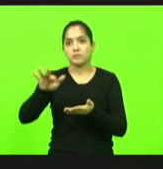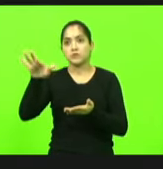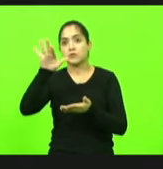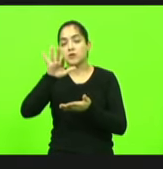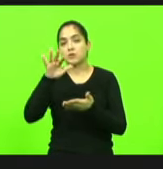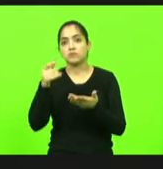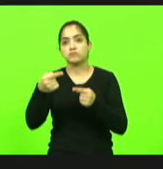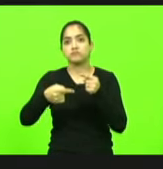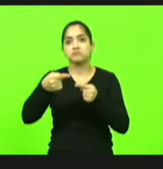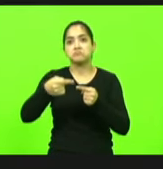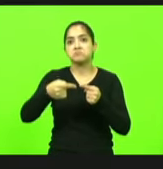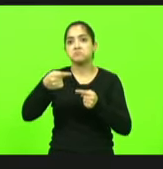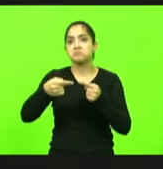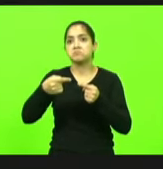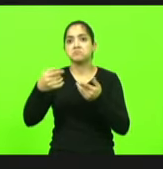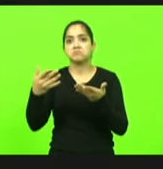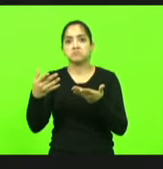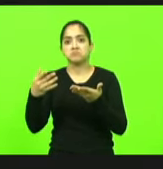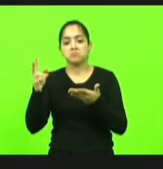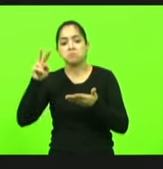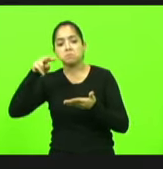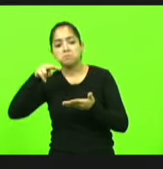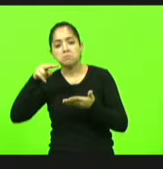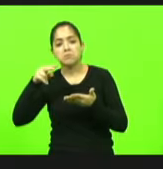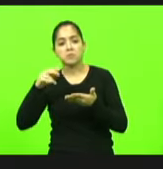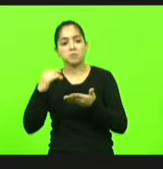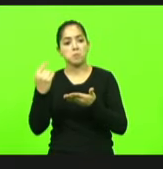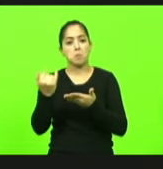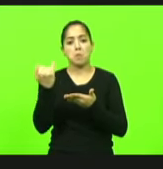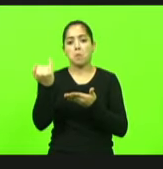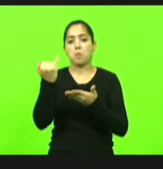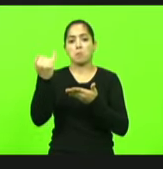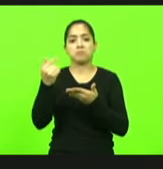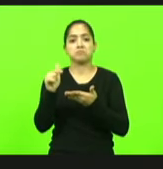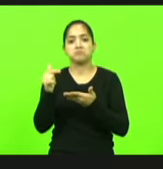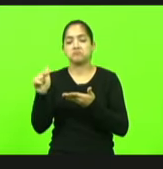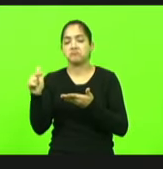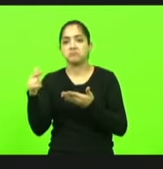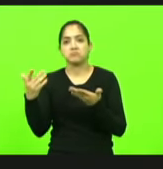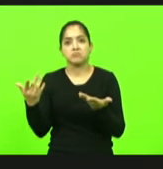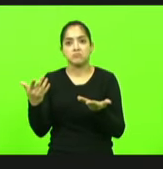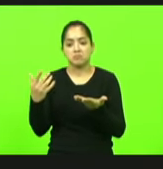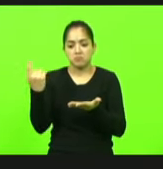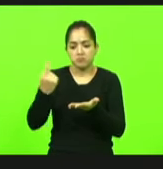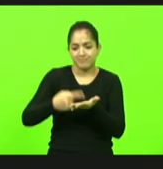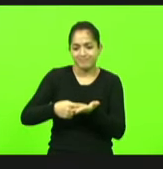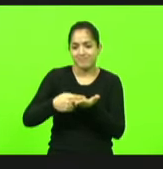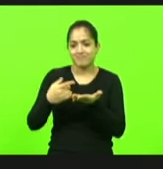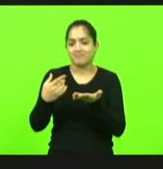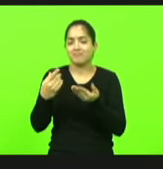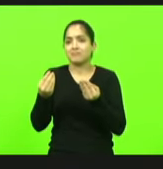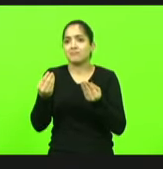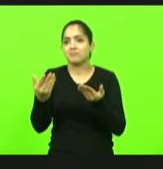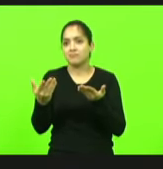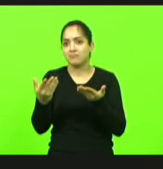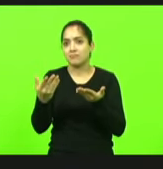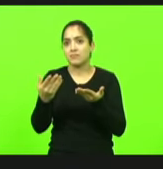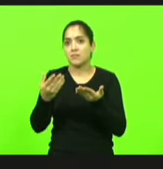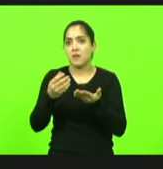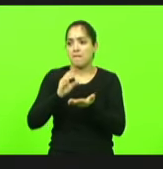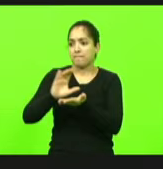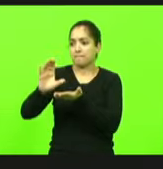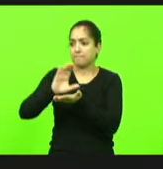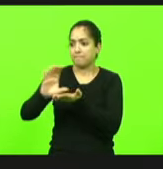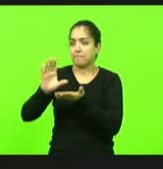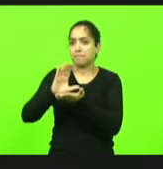politicamente insignificantes. Não faz sentido. Nós fazemos parte de um pacto onde nós pagamos muito, mandamos muito